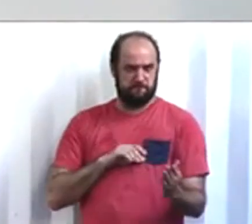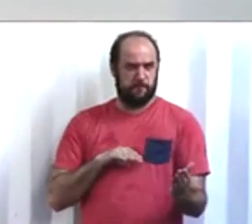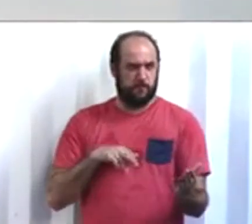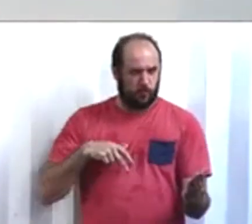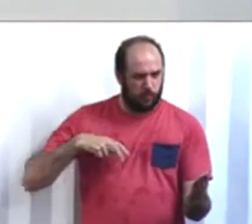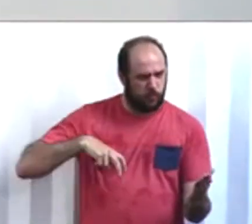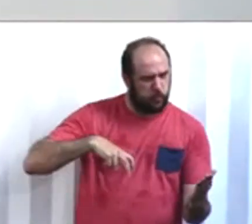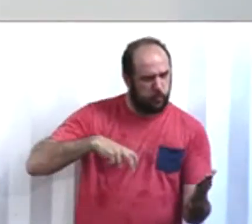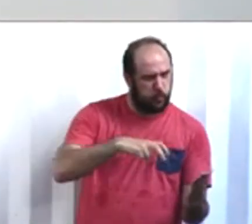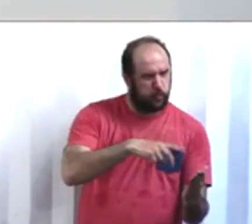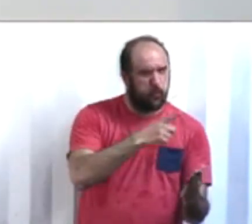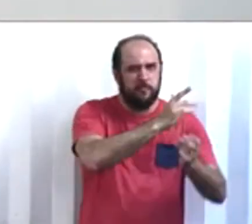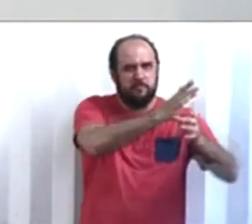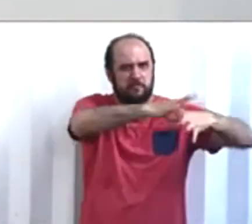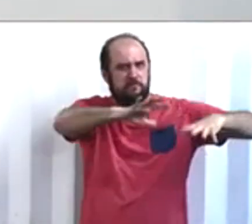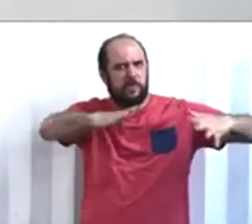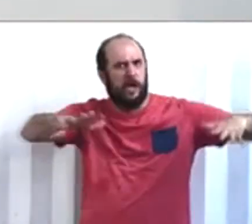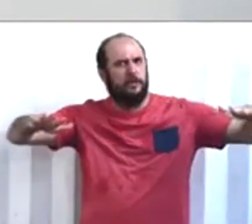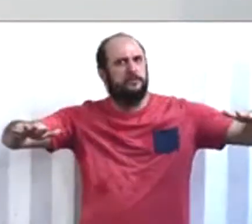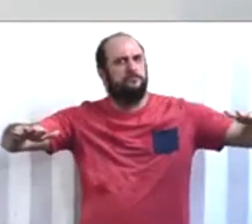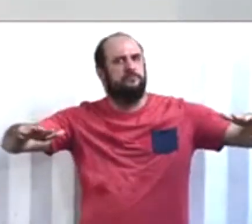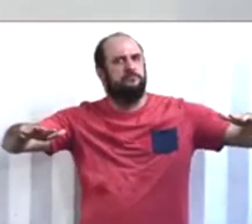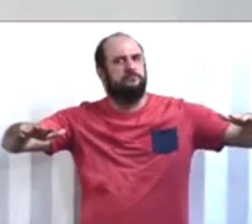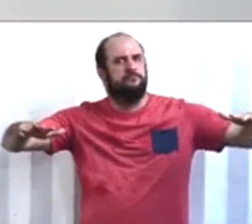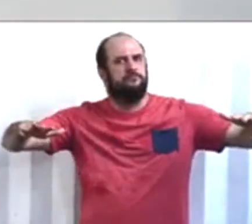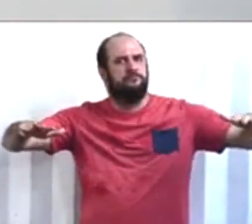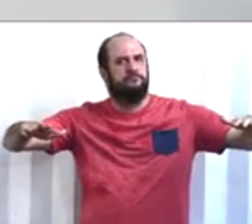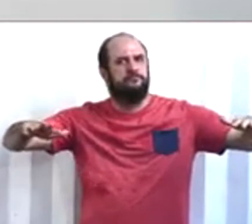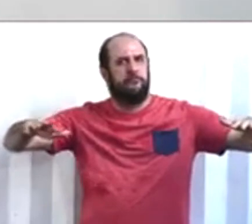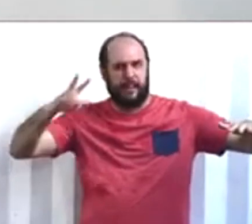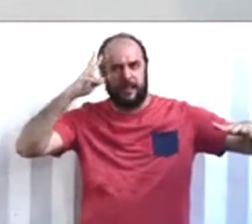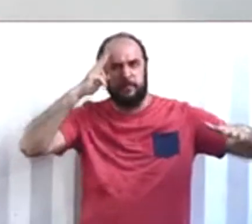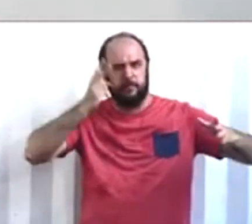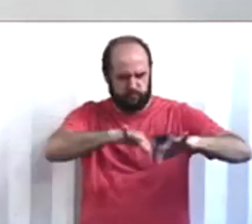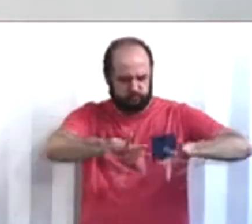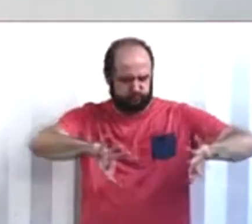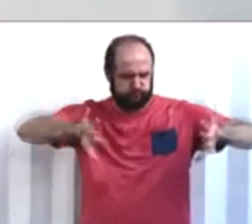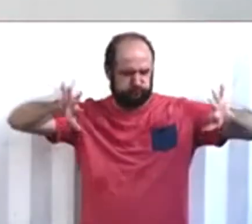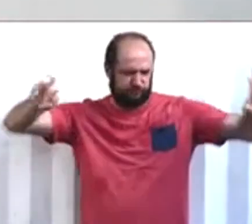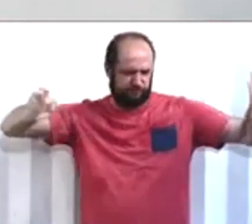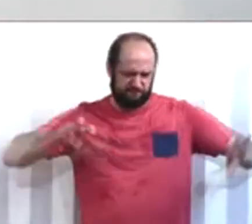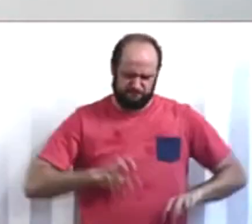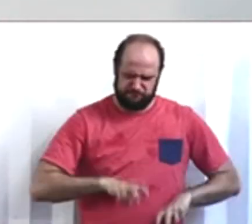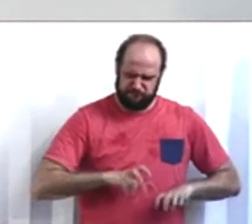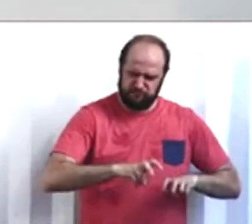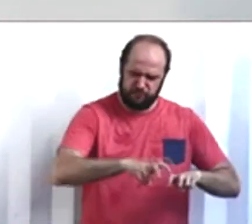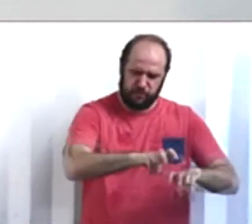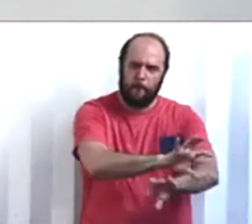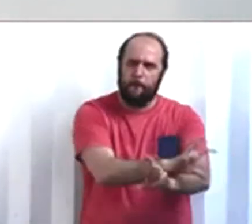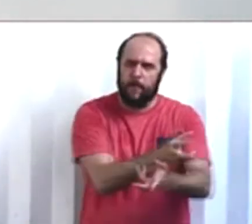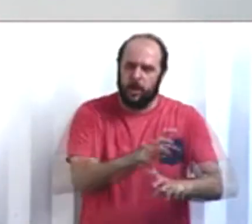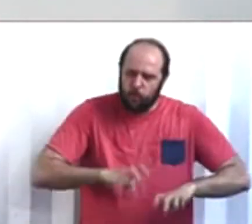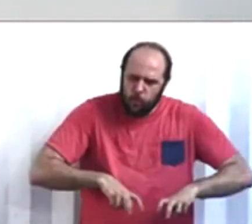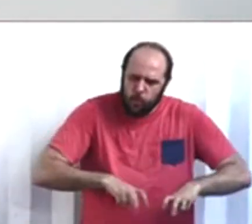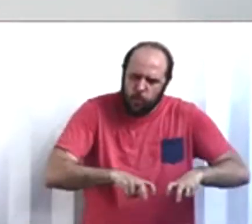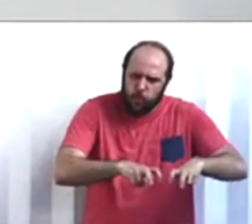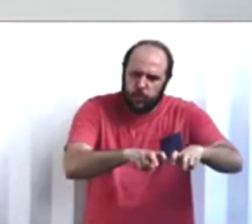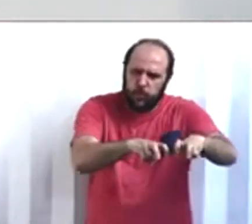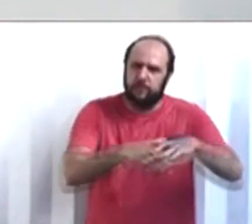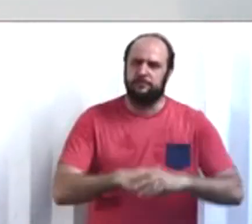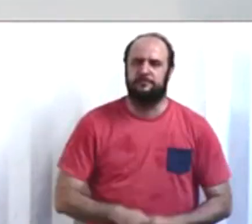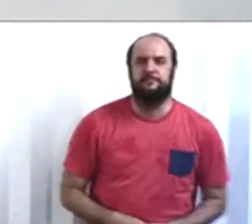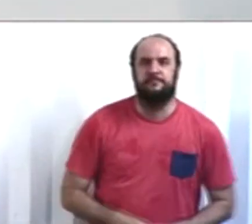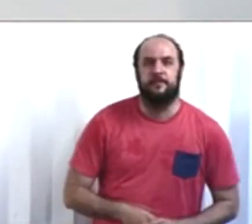estava andando, mas enfrentou o mar. Ele atravessou o mar pelo poder de Deus. A caminhada cristã é um